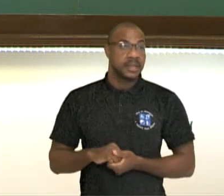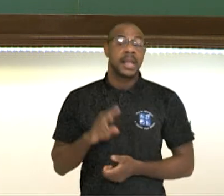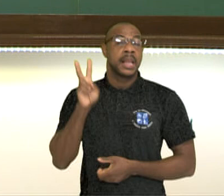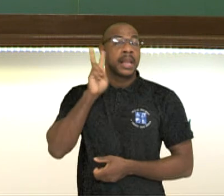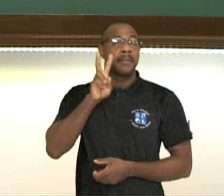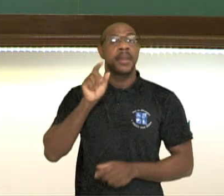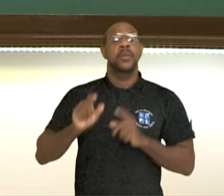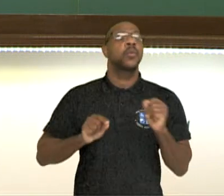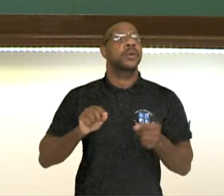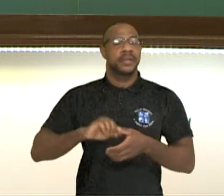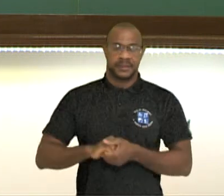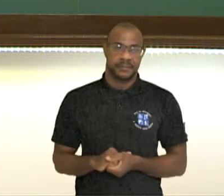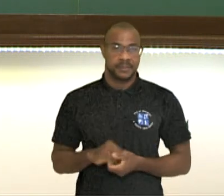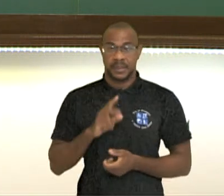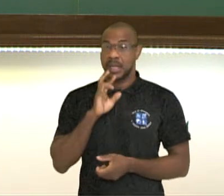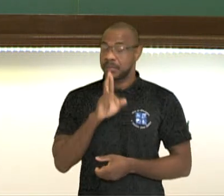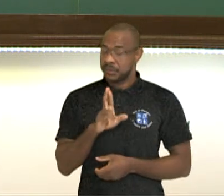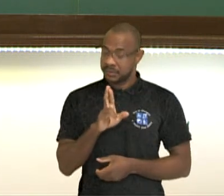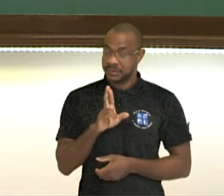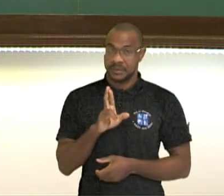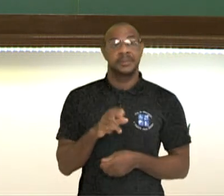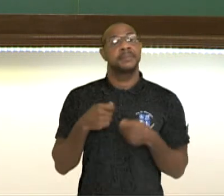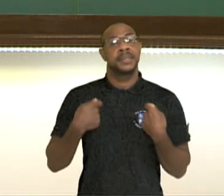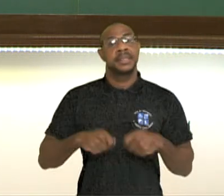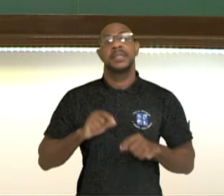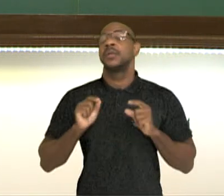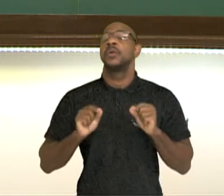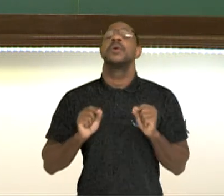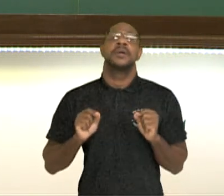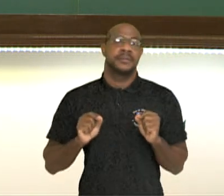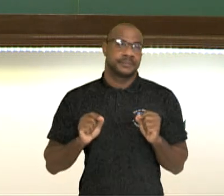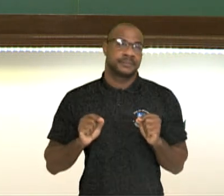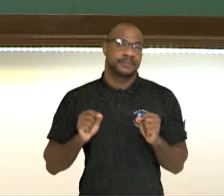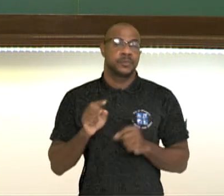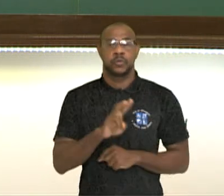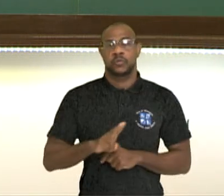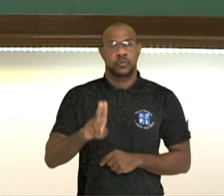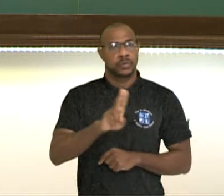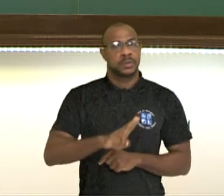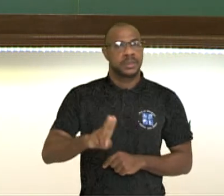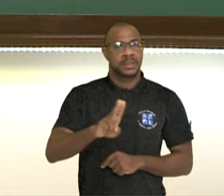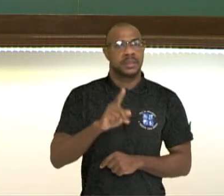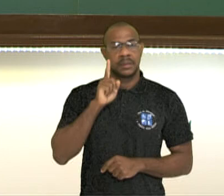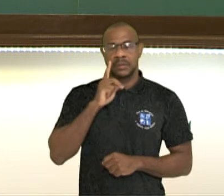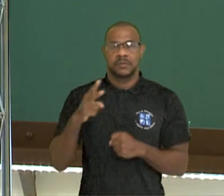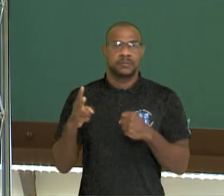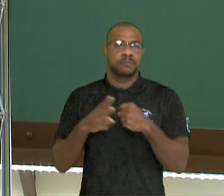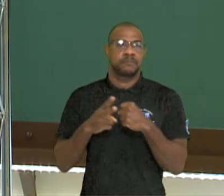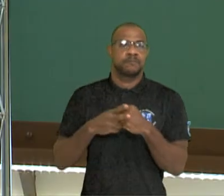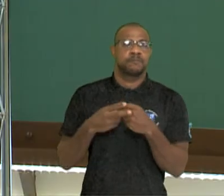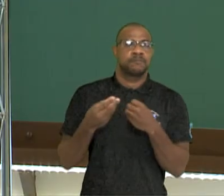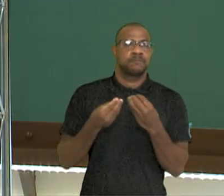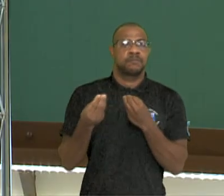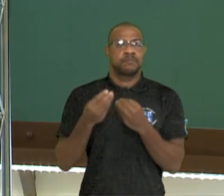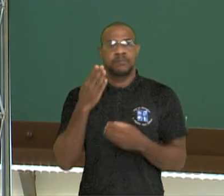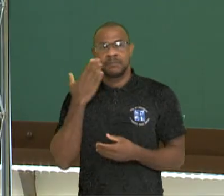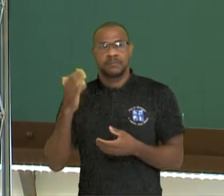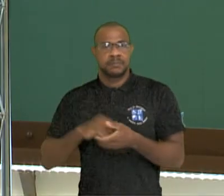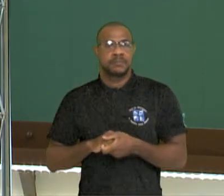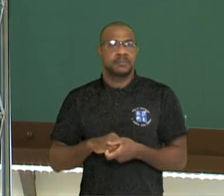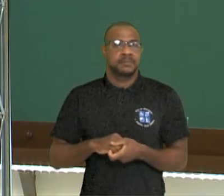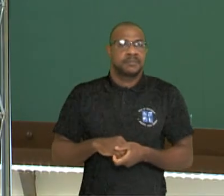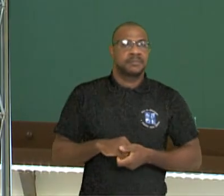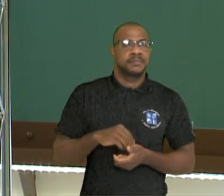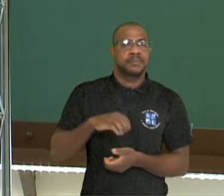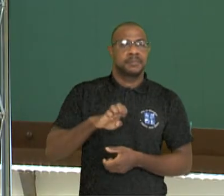Lembrando que para você poder responder essas perguntas, você vai poder utilizar ali aqueles verbos que acabamos de falar. Me llevo